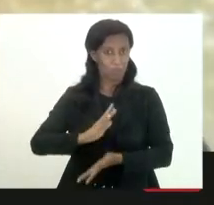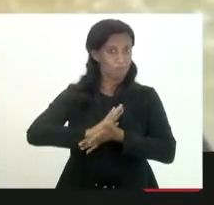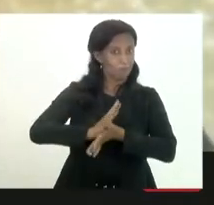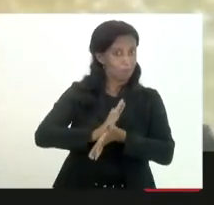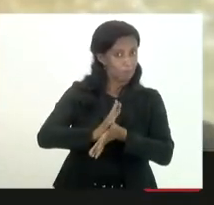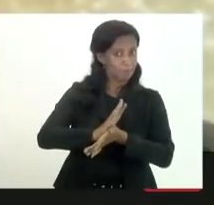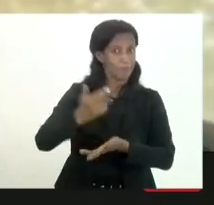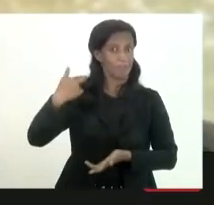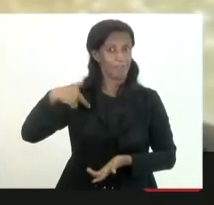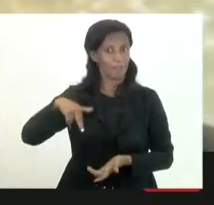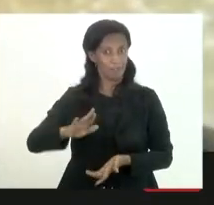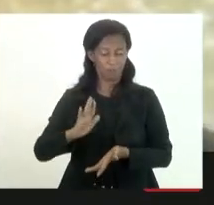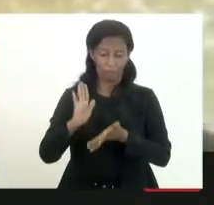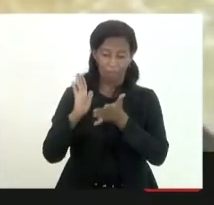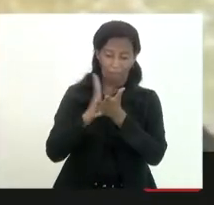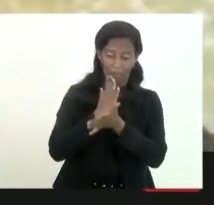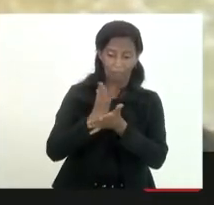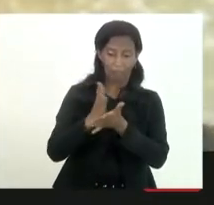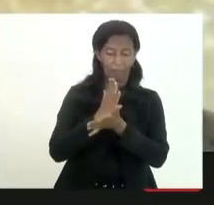e alguns são